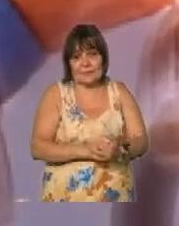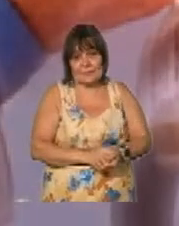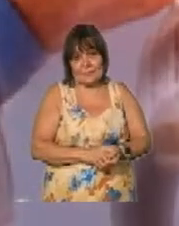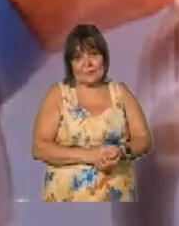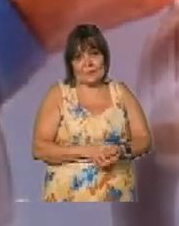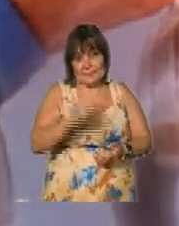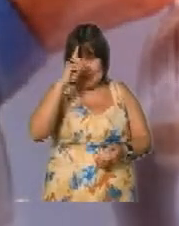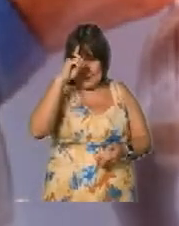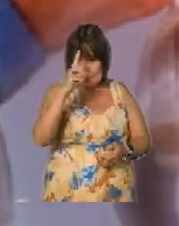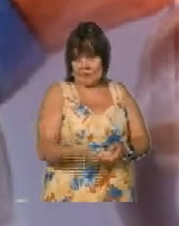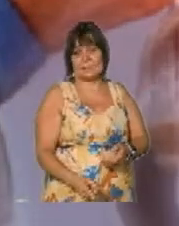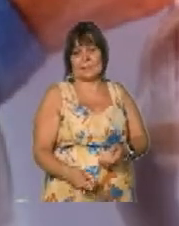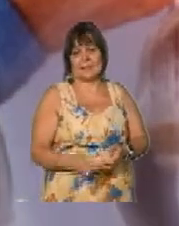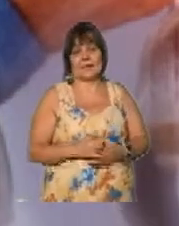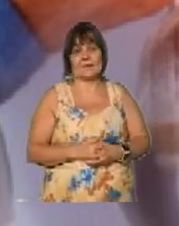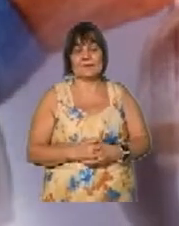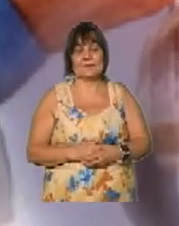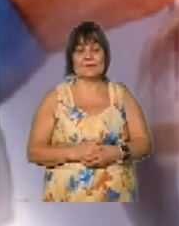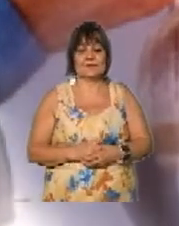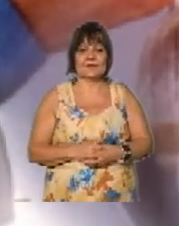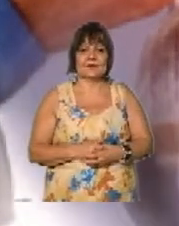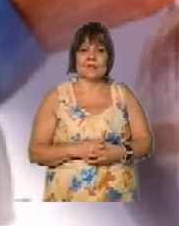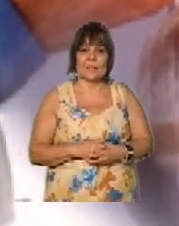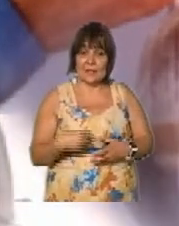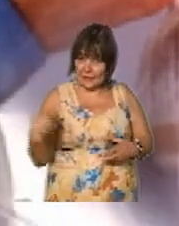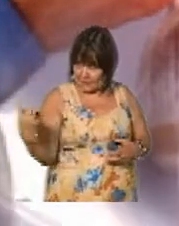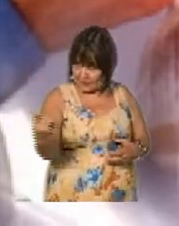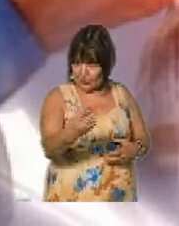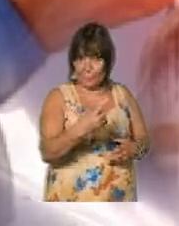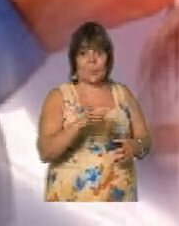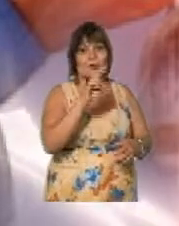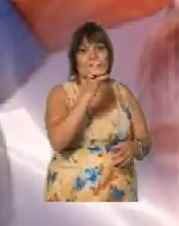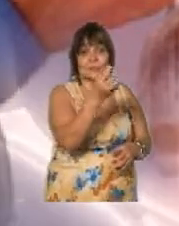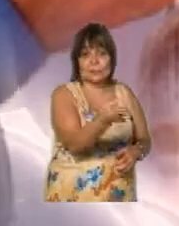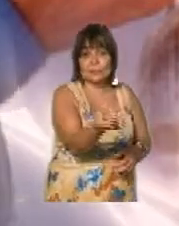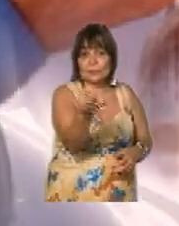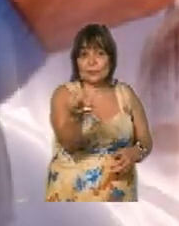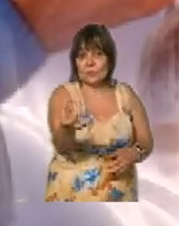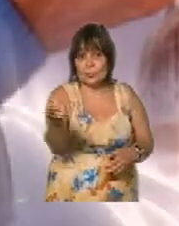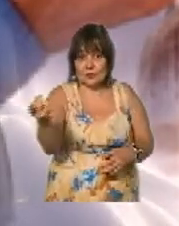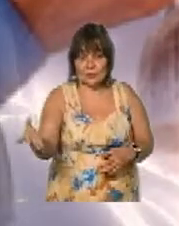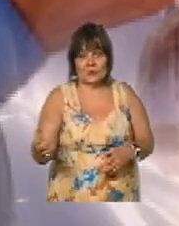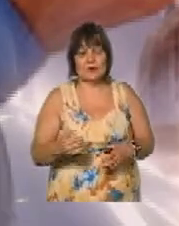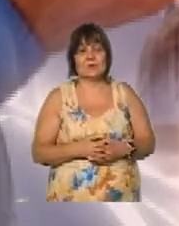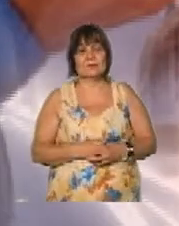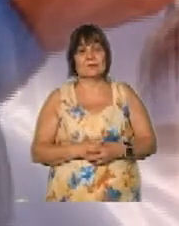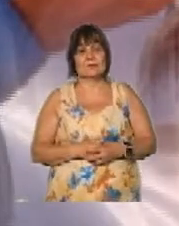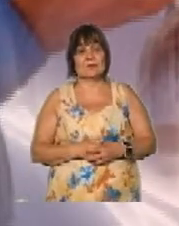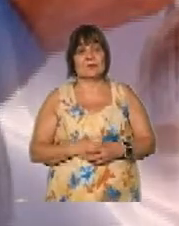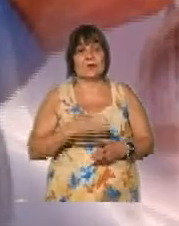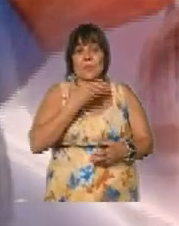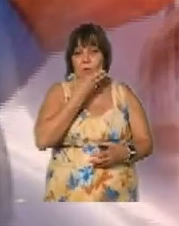missão, um ministério, a todos nós. Diz ele: nos deu, está falando a igreja de Jesus, todos,